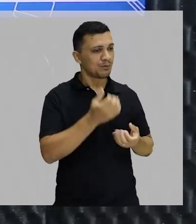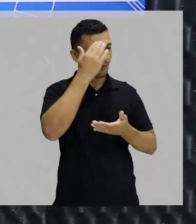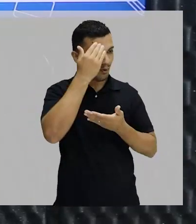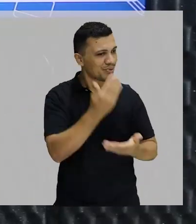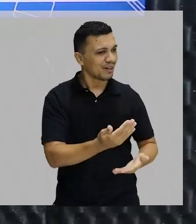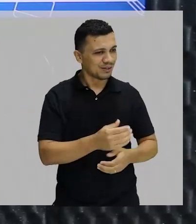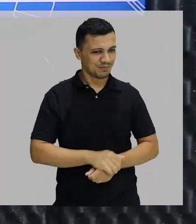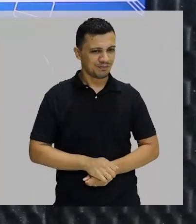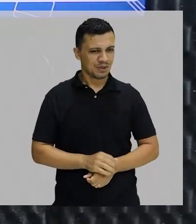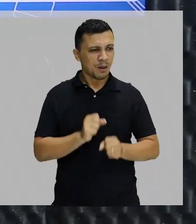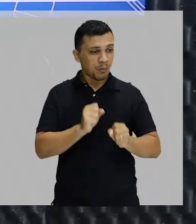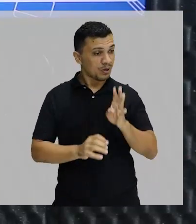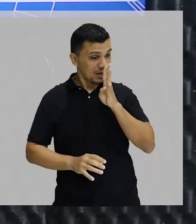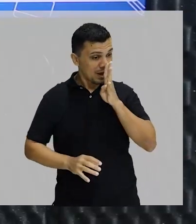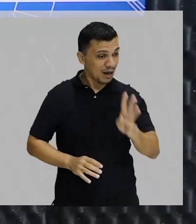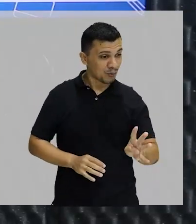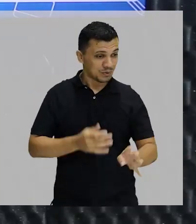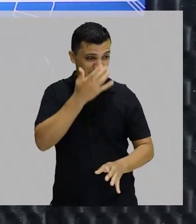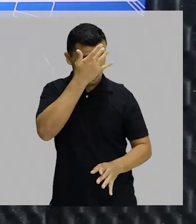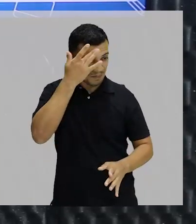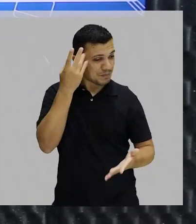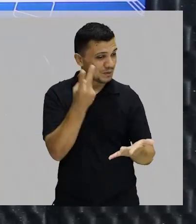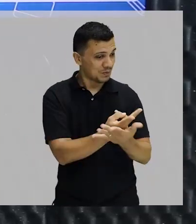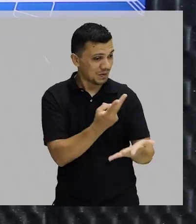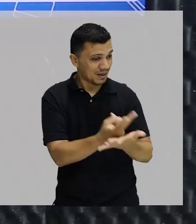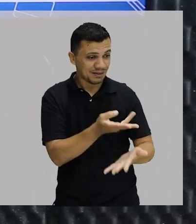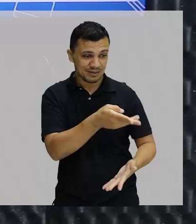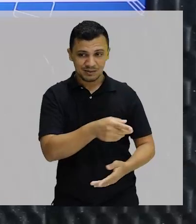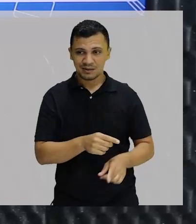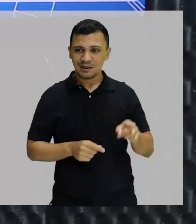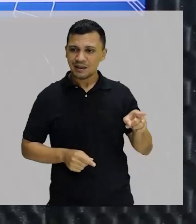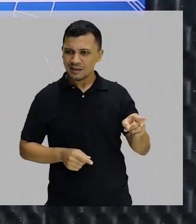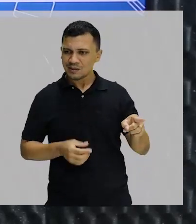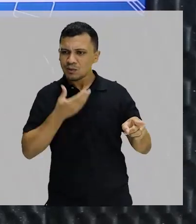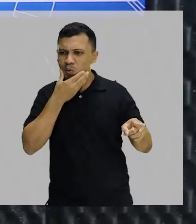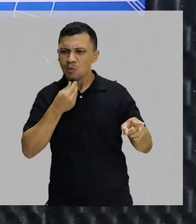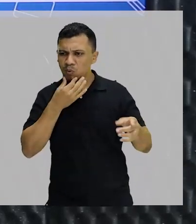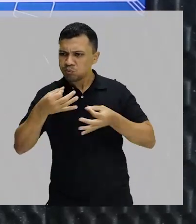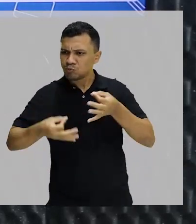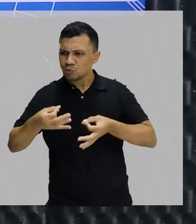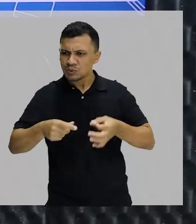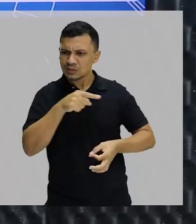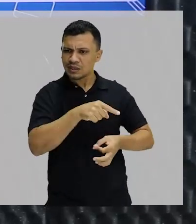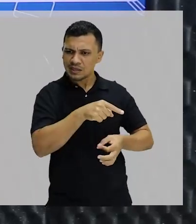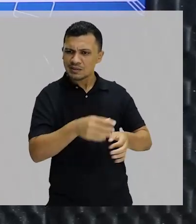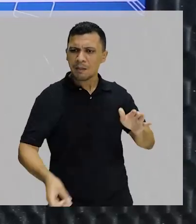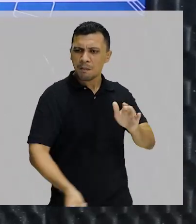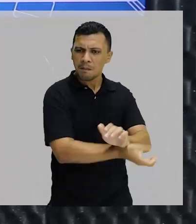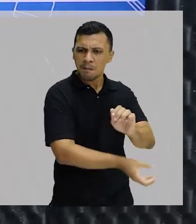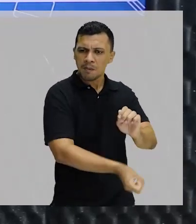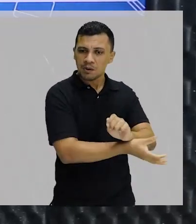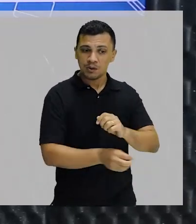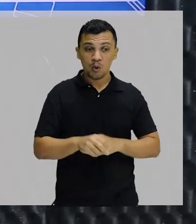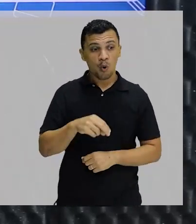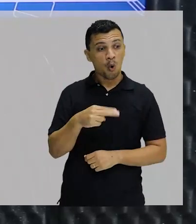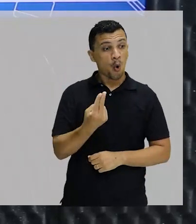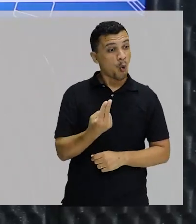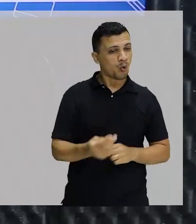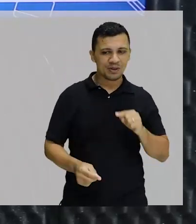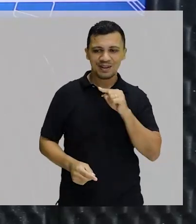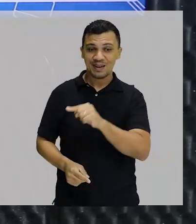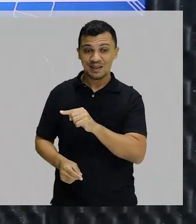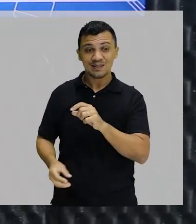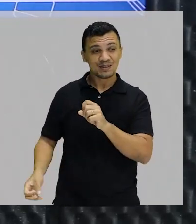Pode acusar a pessoa errada. Esse juiz é corrupto. Ou esse juiz é corrupto.